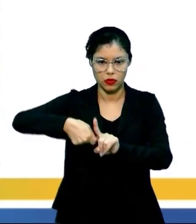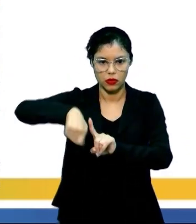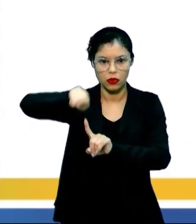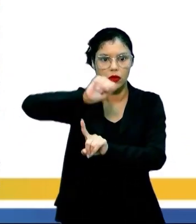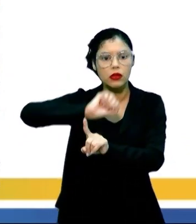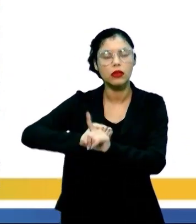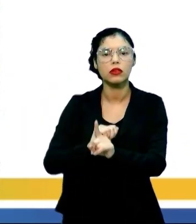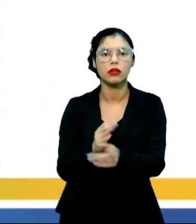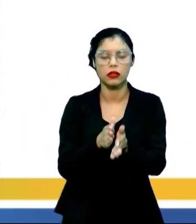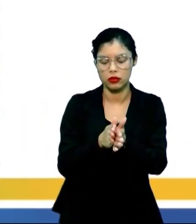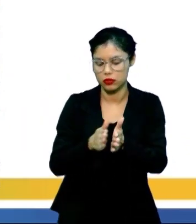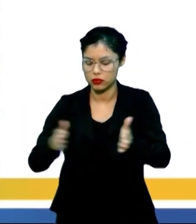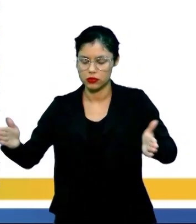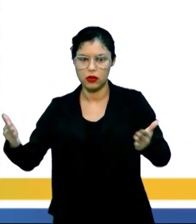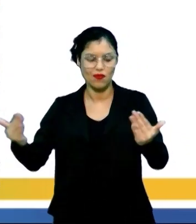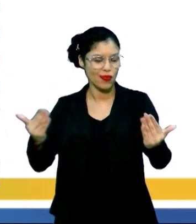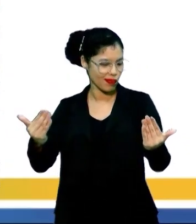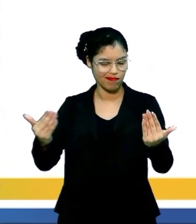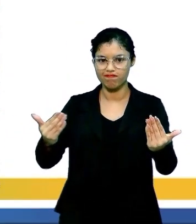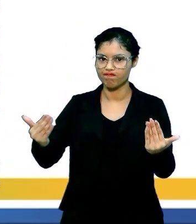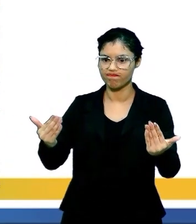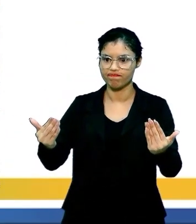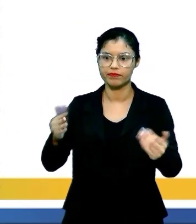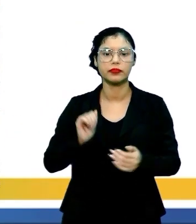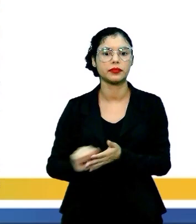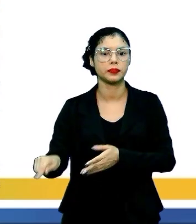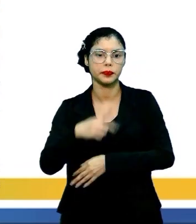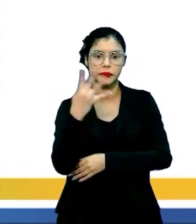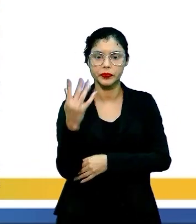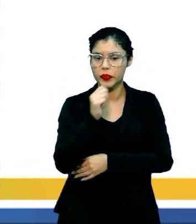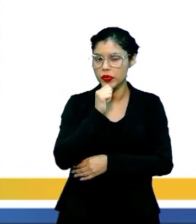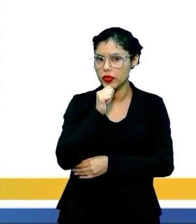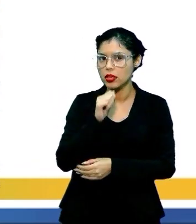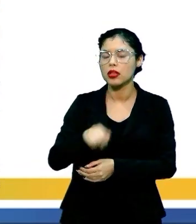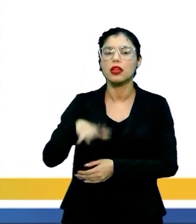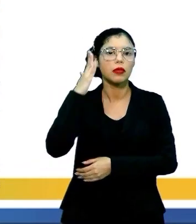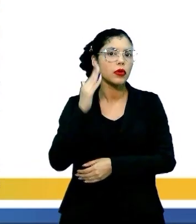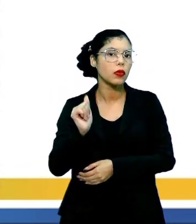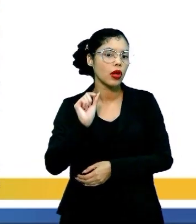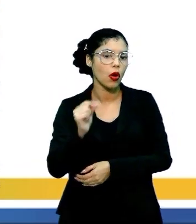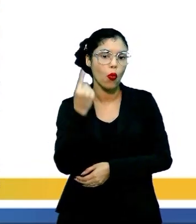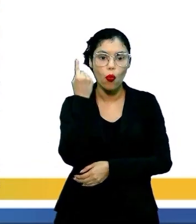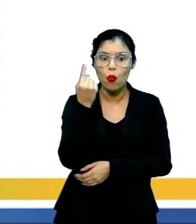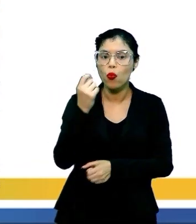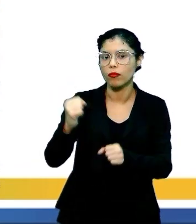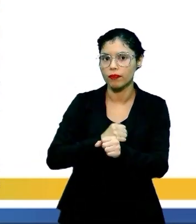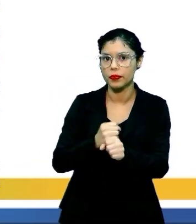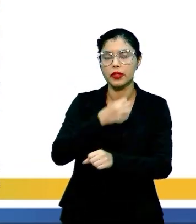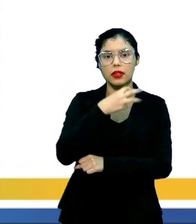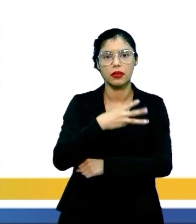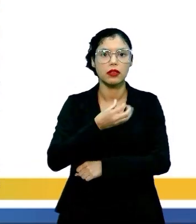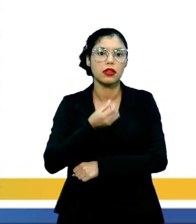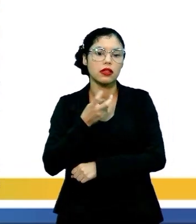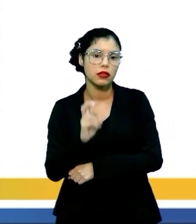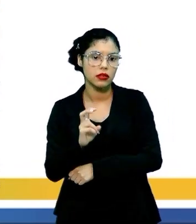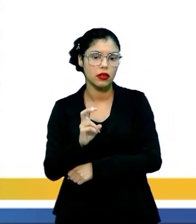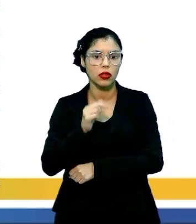fora de sincronia com esses dias. Fazendo as contas, eles deduziram que um ano tinha